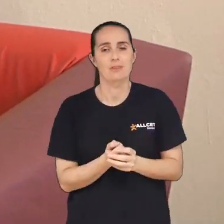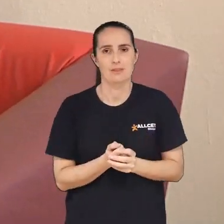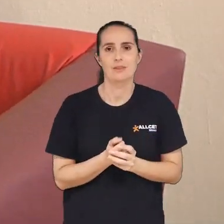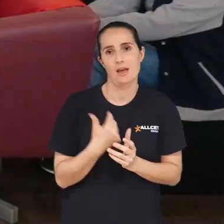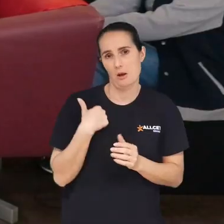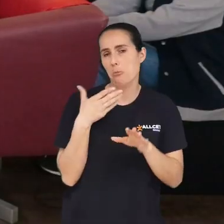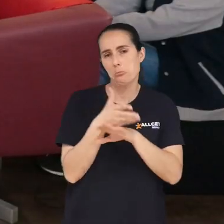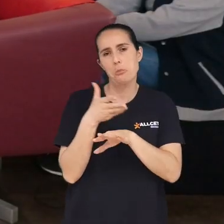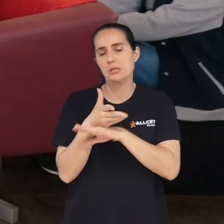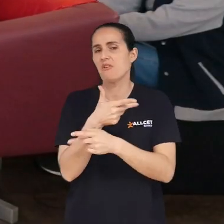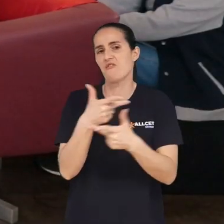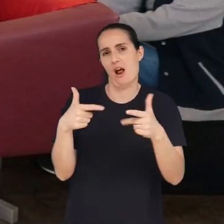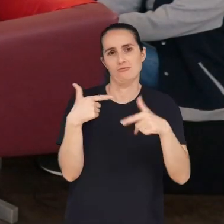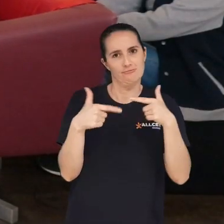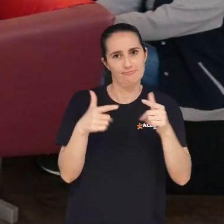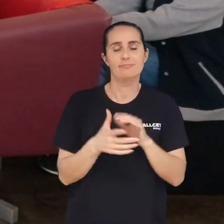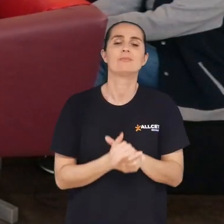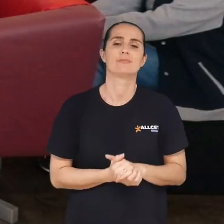acabei participando.